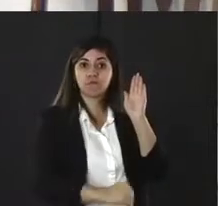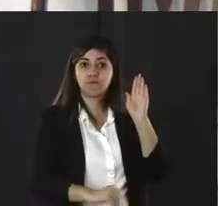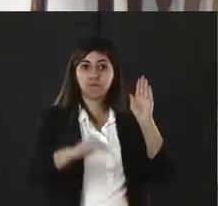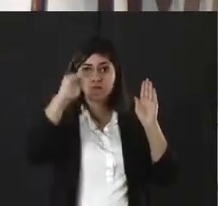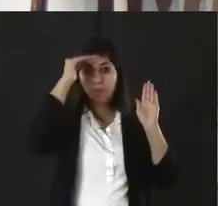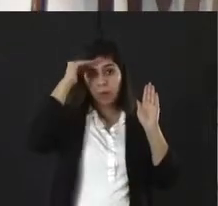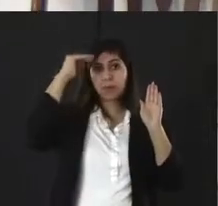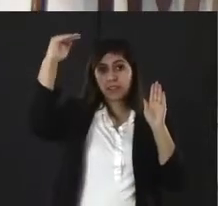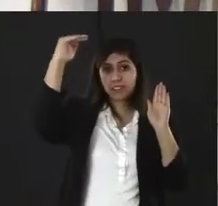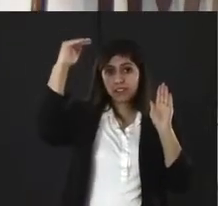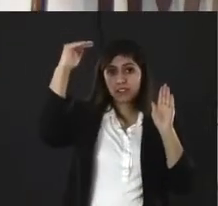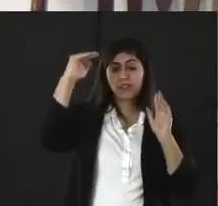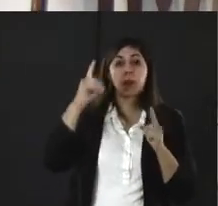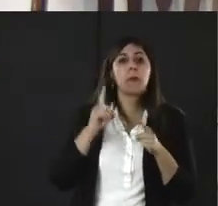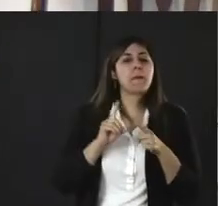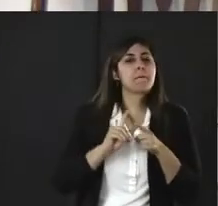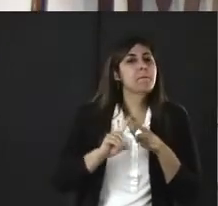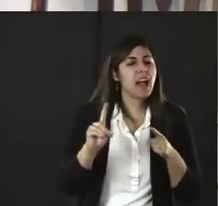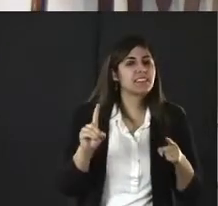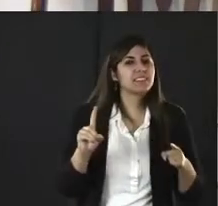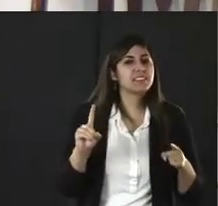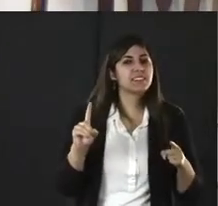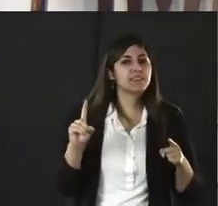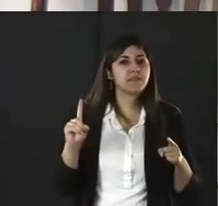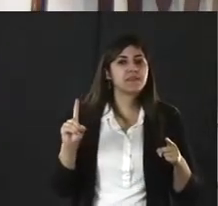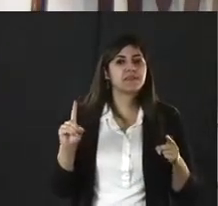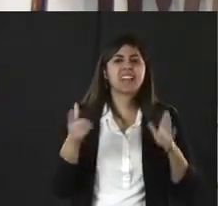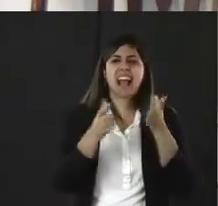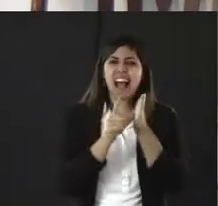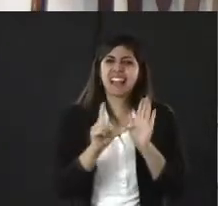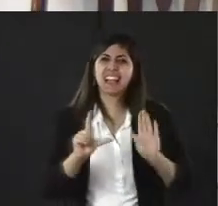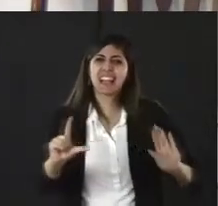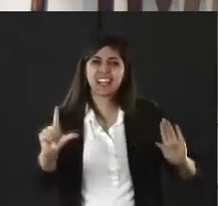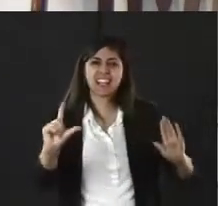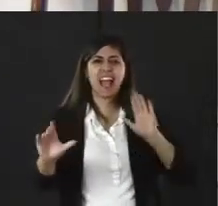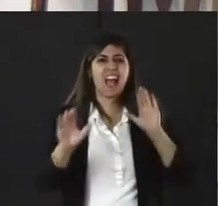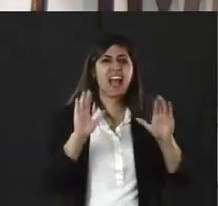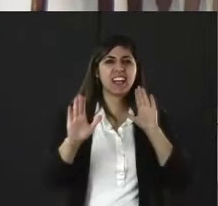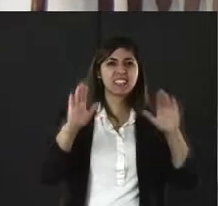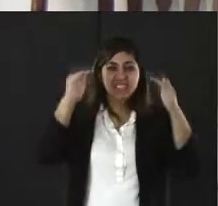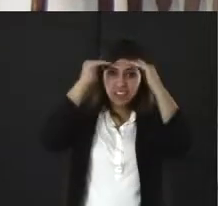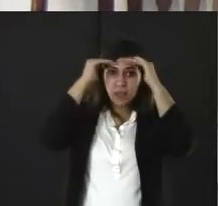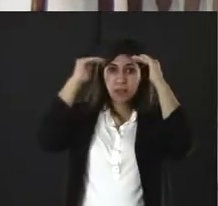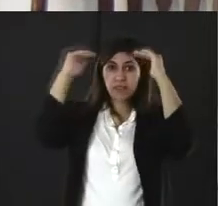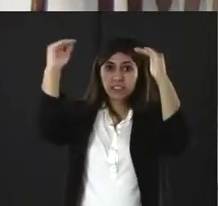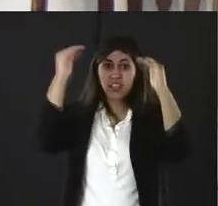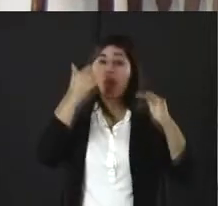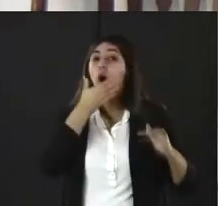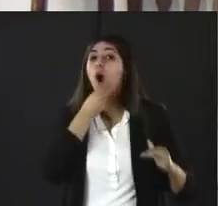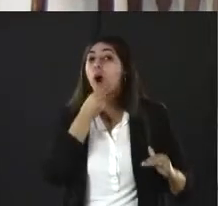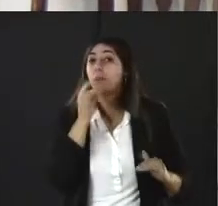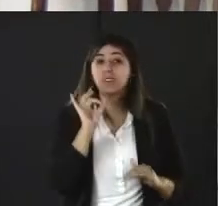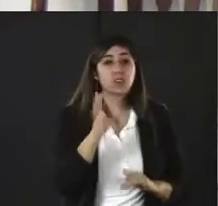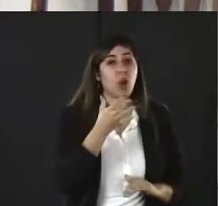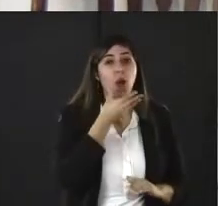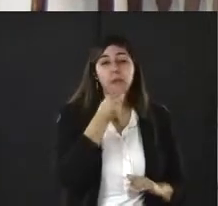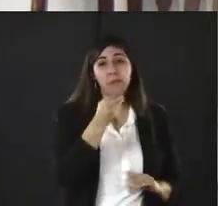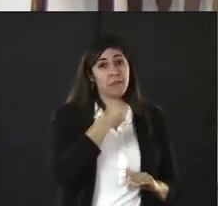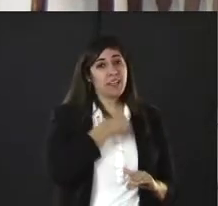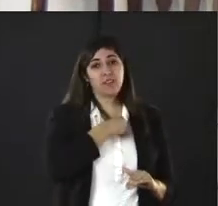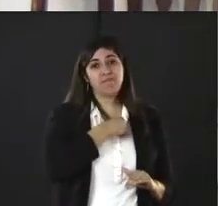humanamente falando na lei da lei todo o cumprimento da lei era feito por homens pecadores